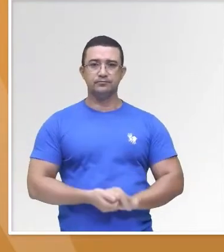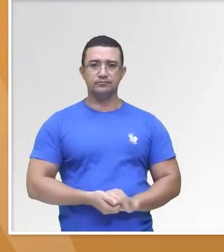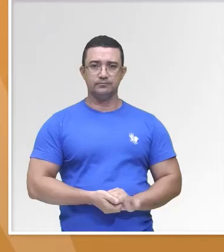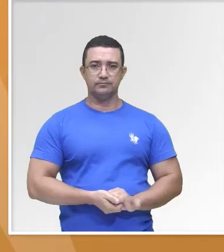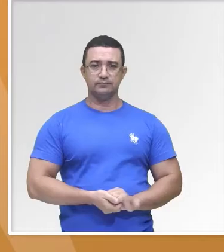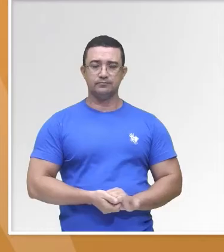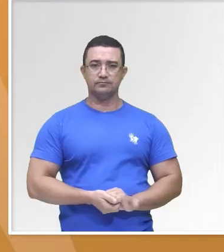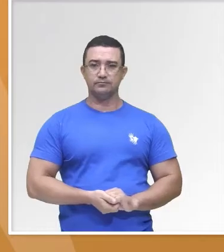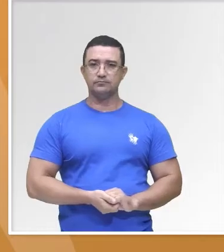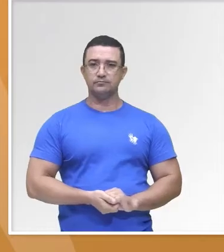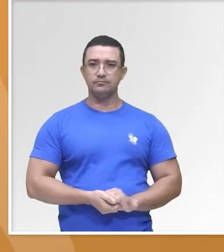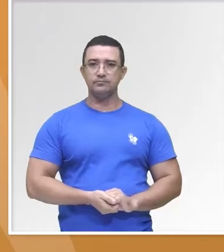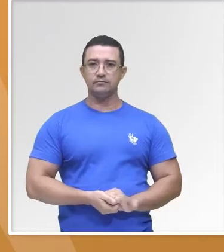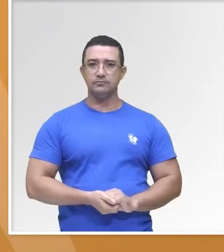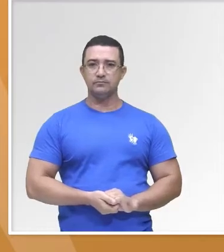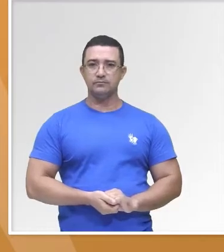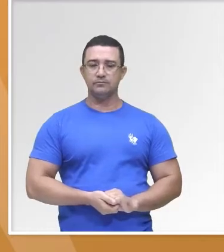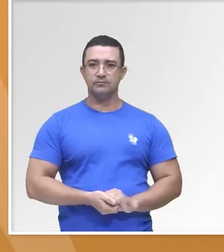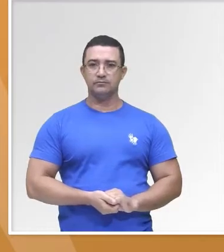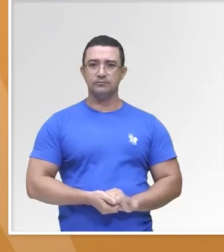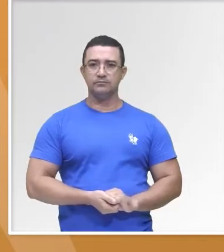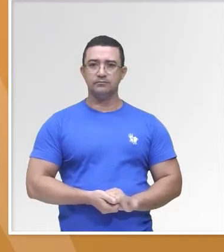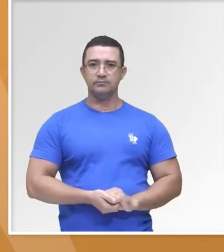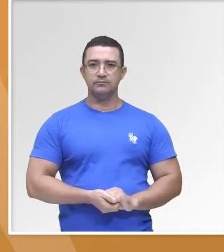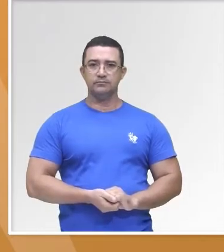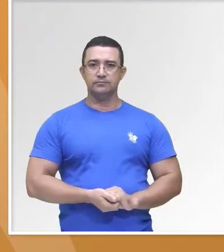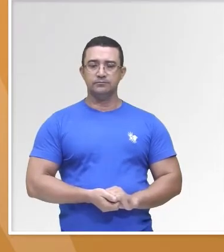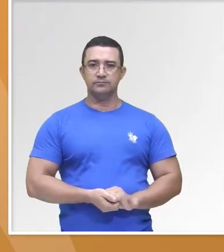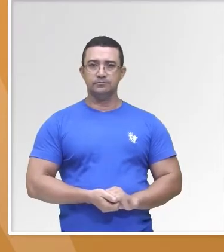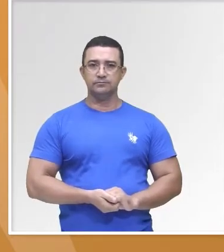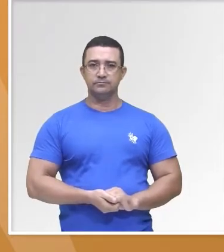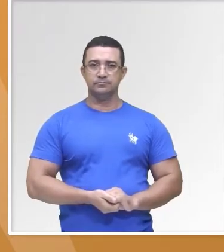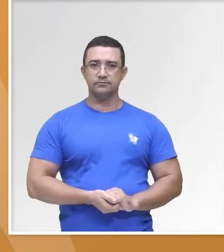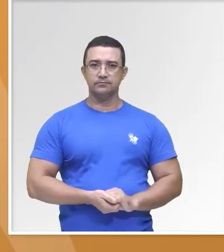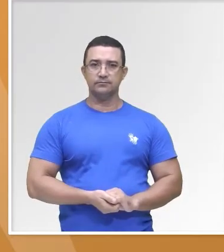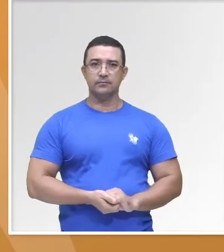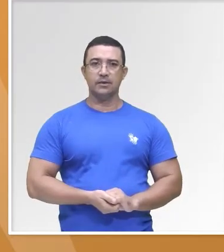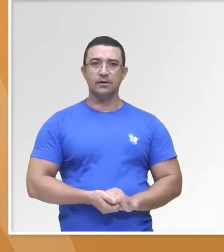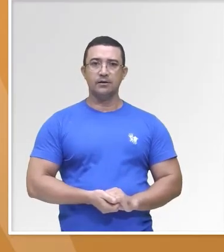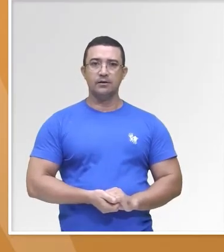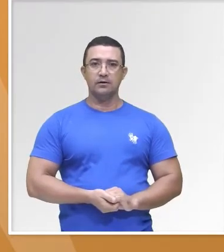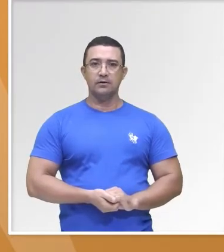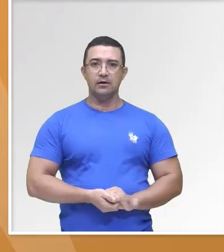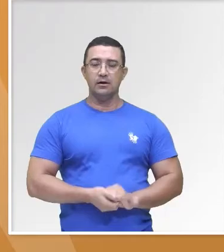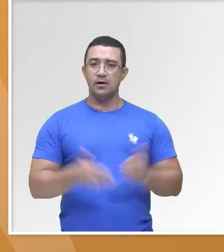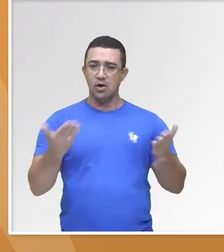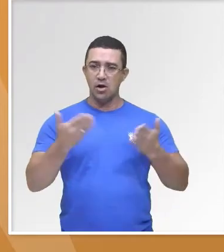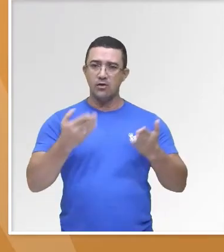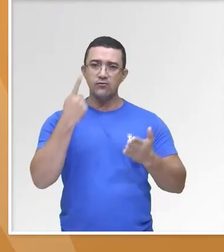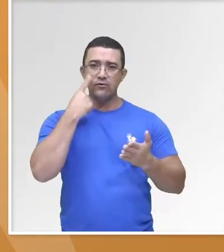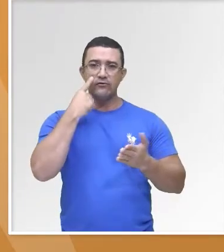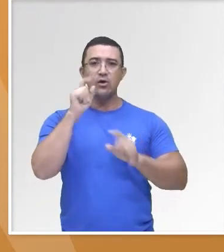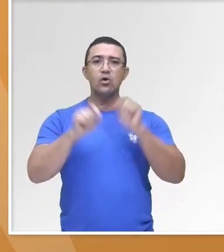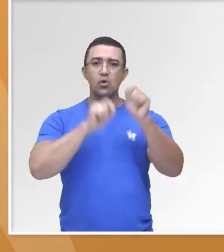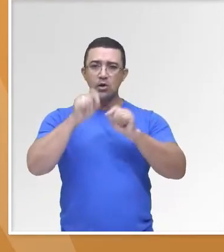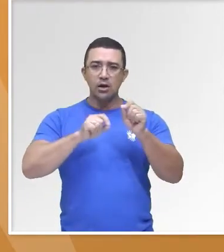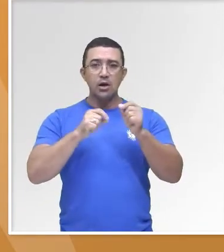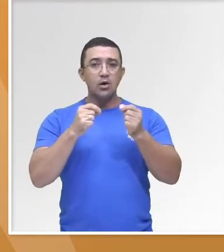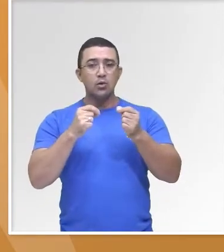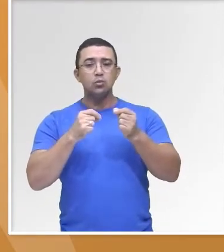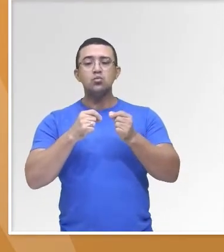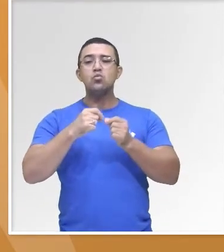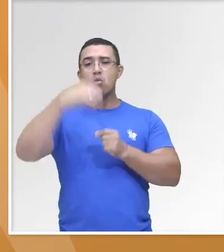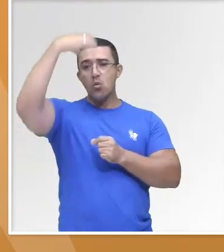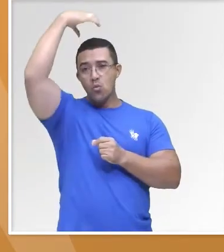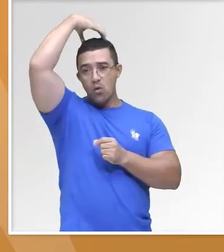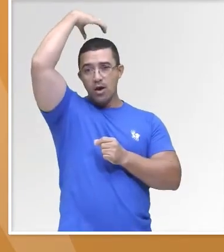como Portugal e Espanha sempre, ok? Fica a dica aí para vocês. E nós vamos ver um desses reis, na verdade,